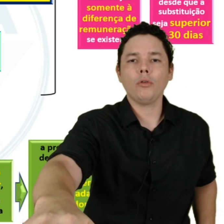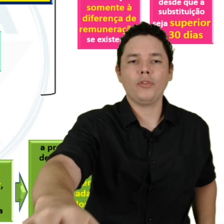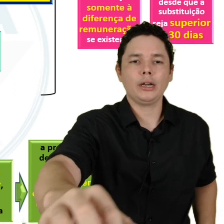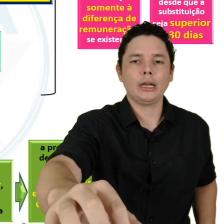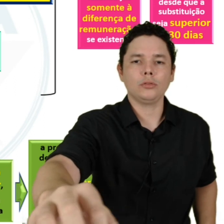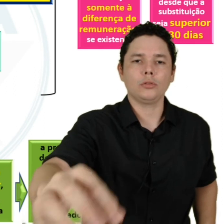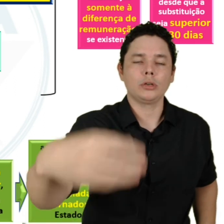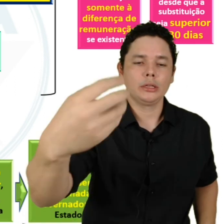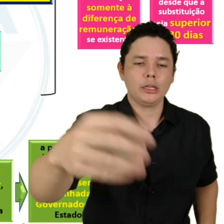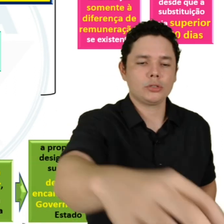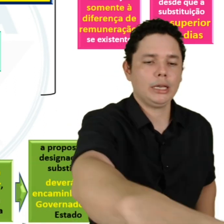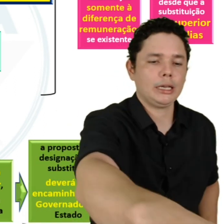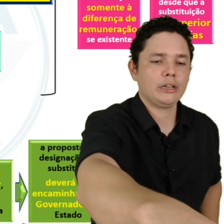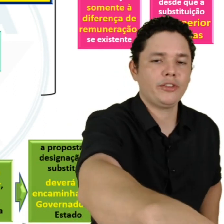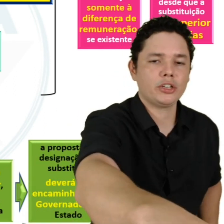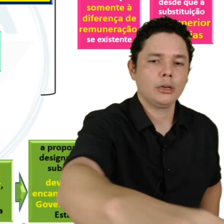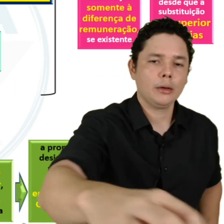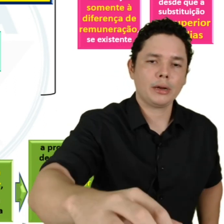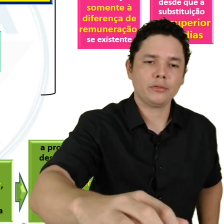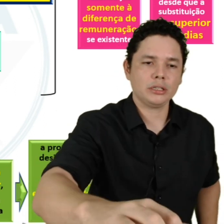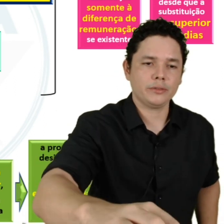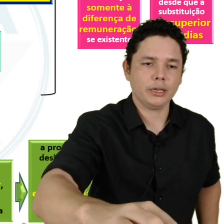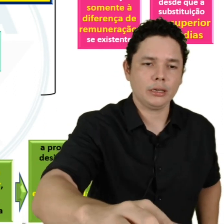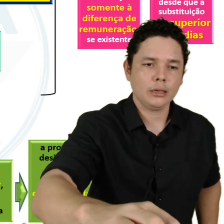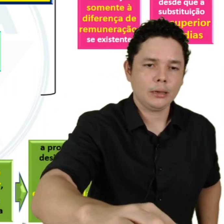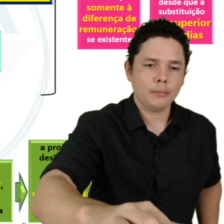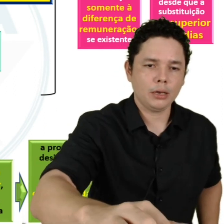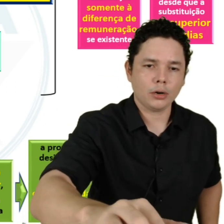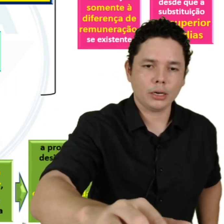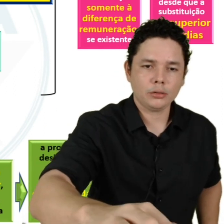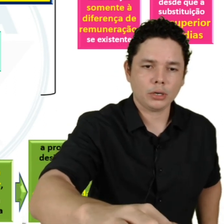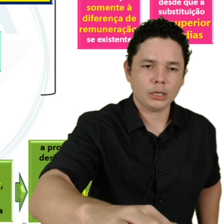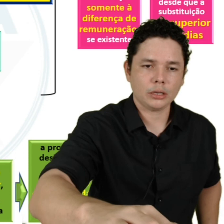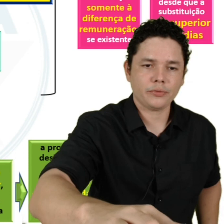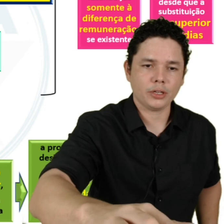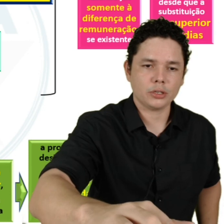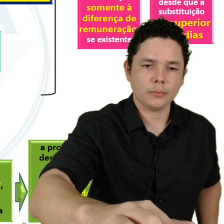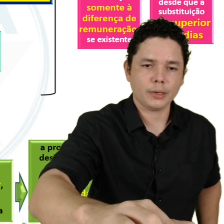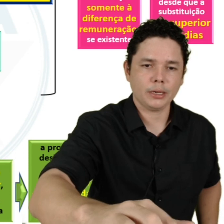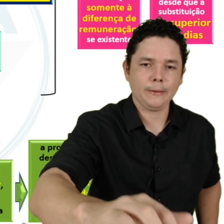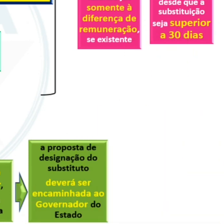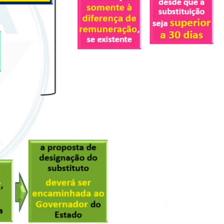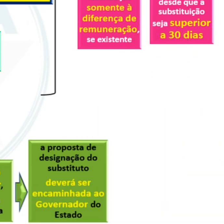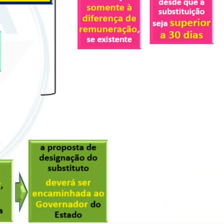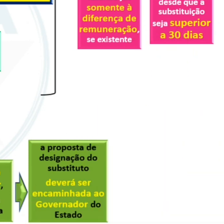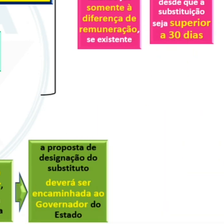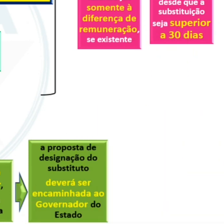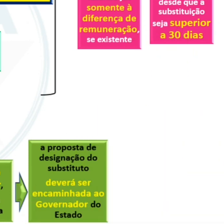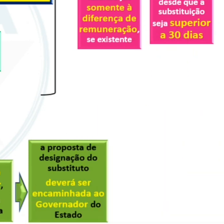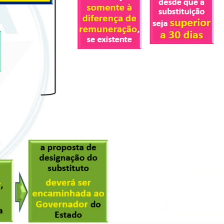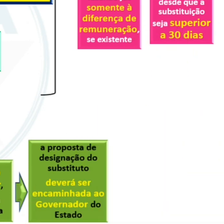o governador. Deixa eu sair daqui da frente para vocês verem melhor, né? Estou aqui na frente. Espera aí. Vamos